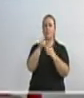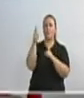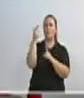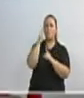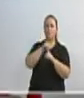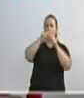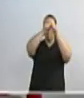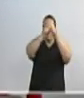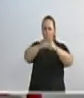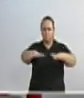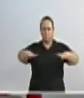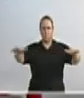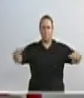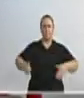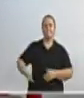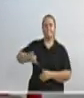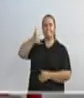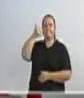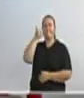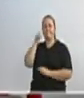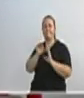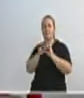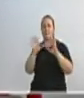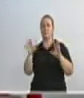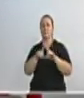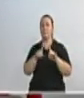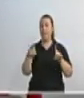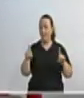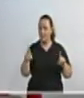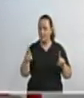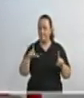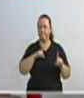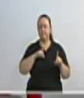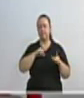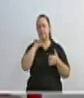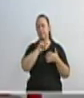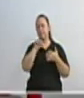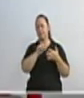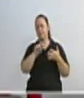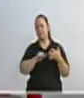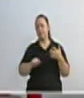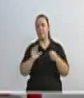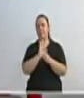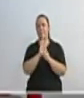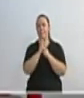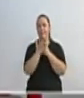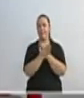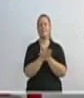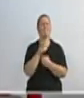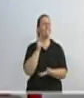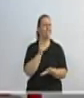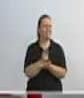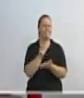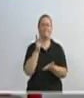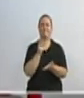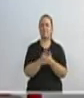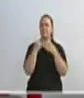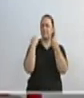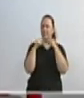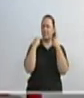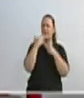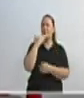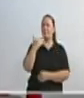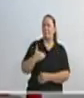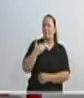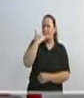irradiar em toda aquela região. Mas, como eu falei, são diversos bairros, não paramos de receber reivindicações de presidentes